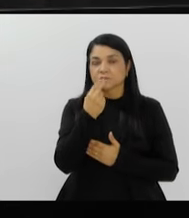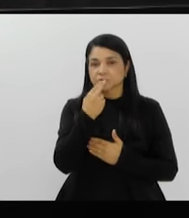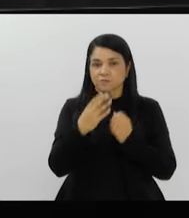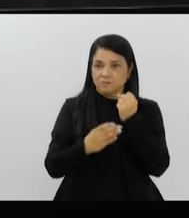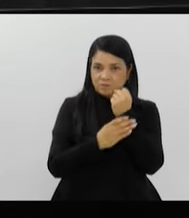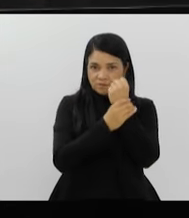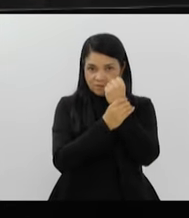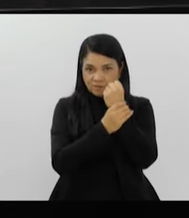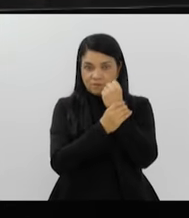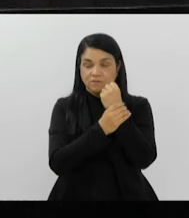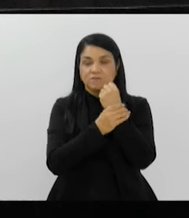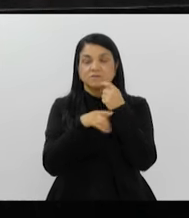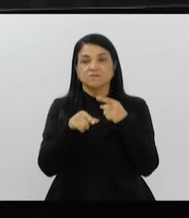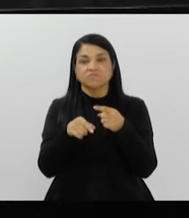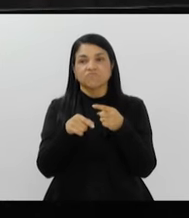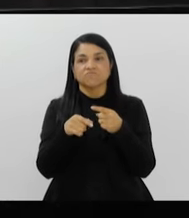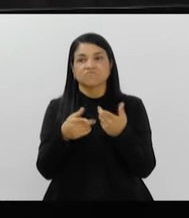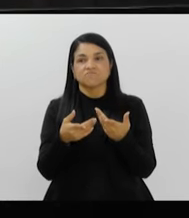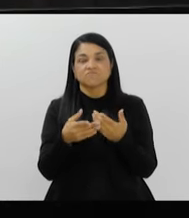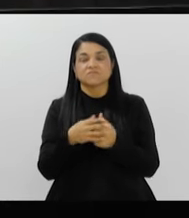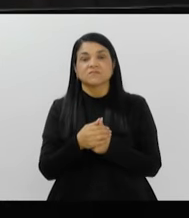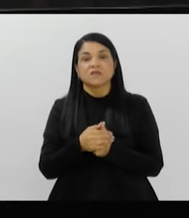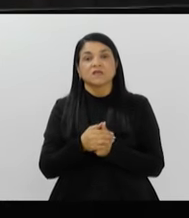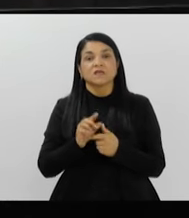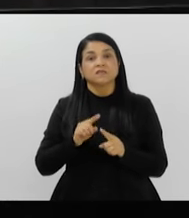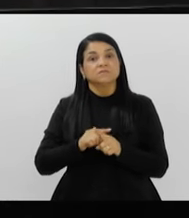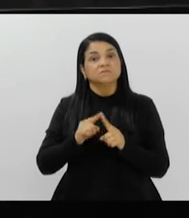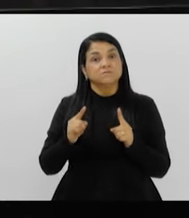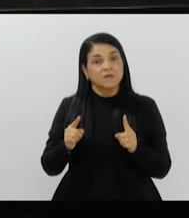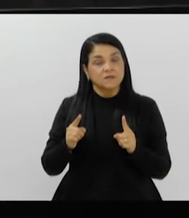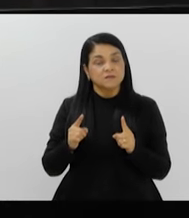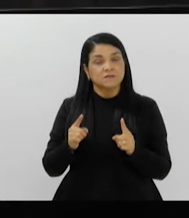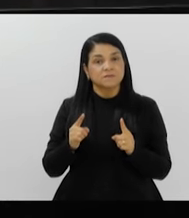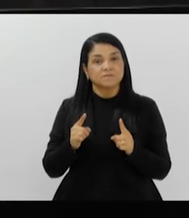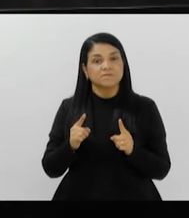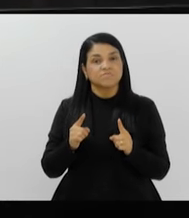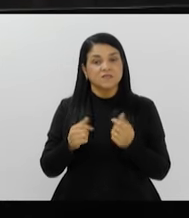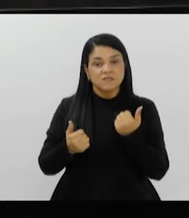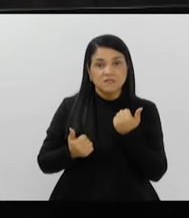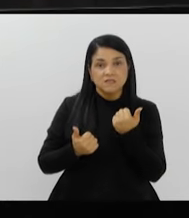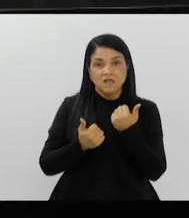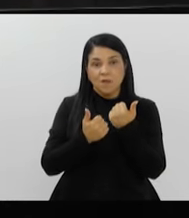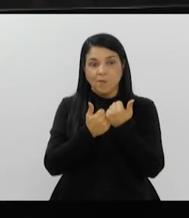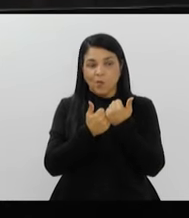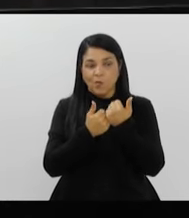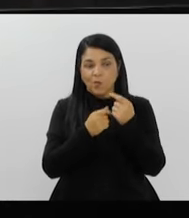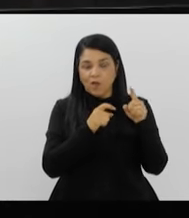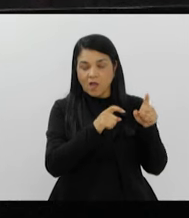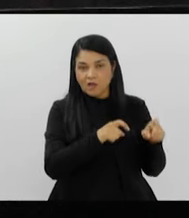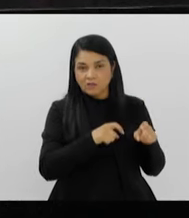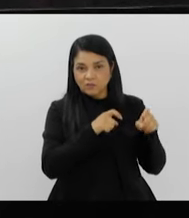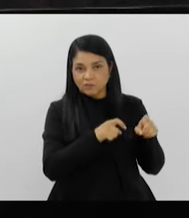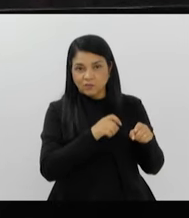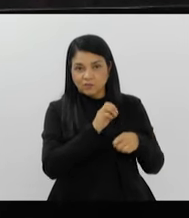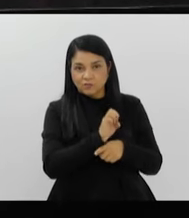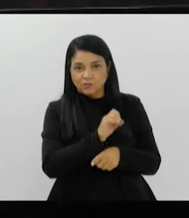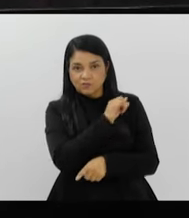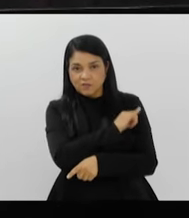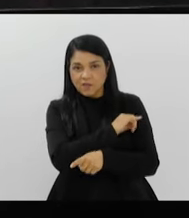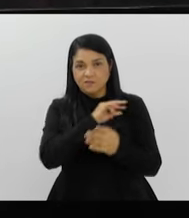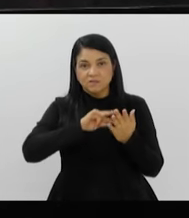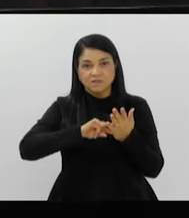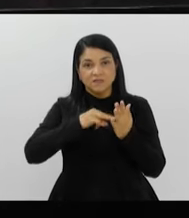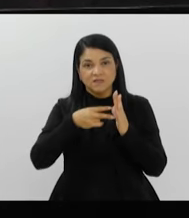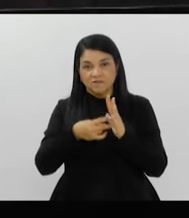falando. Portanto, esse pequeno apoio à agricultura do Estado significa,